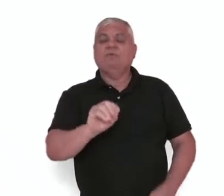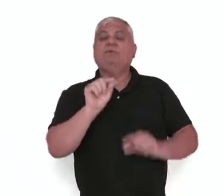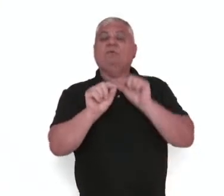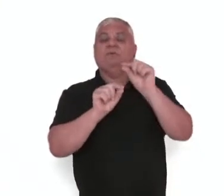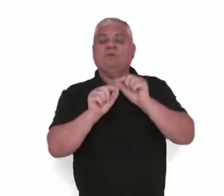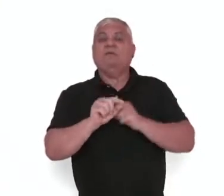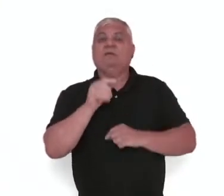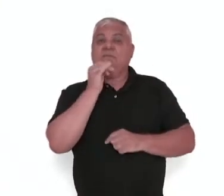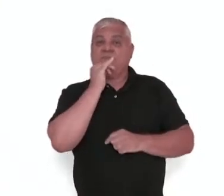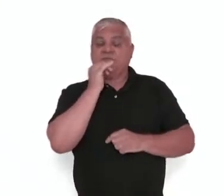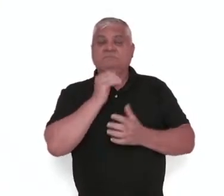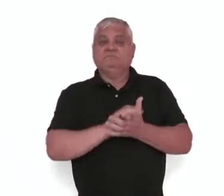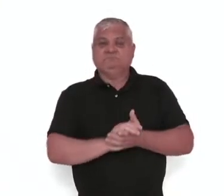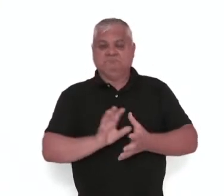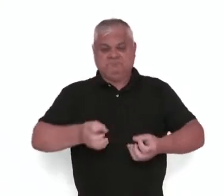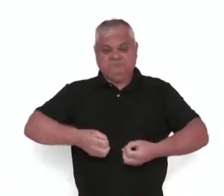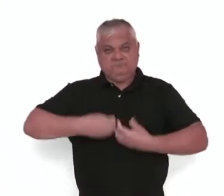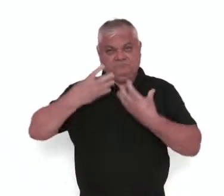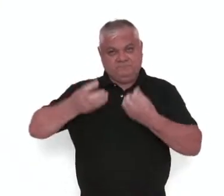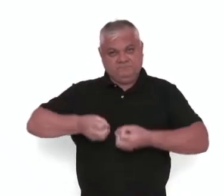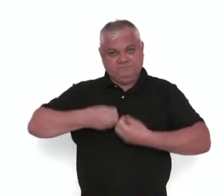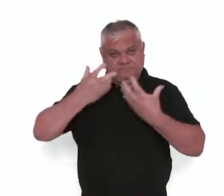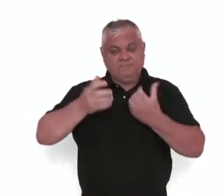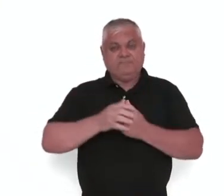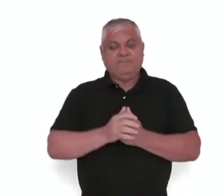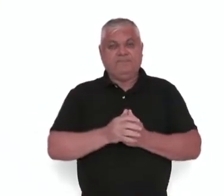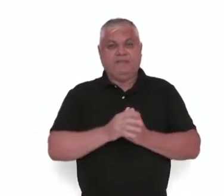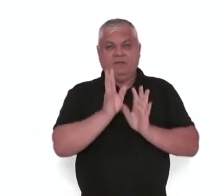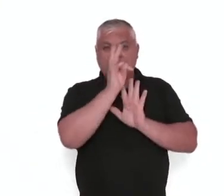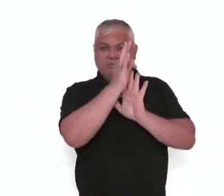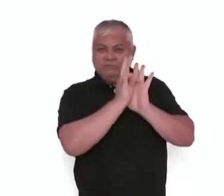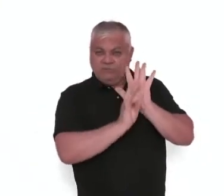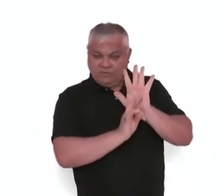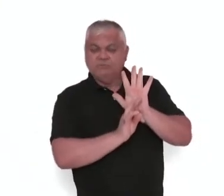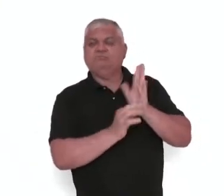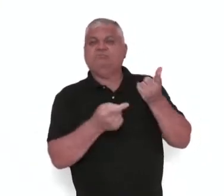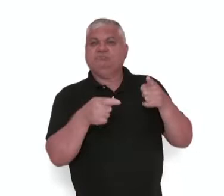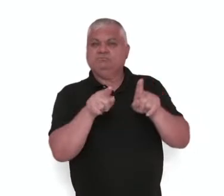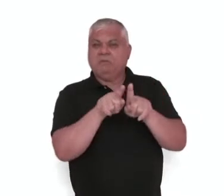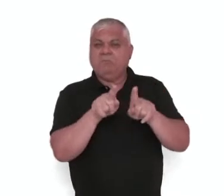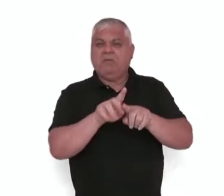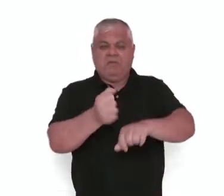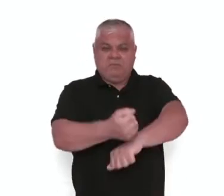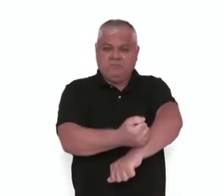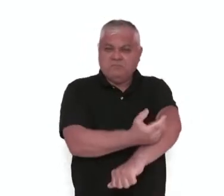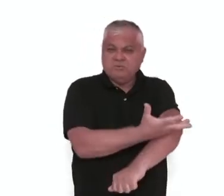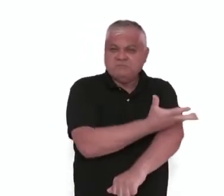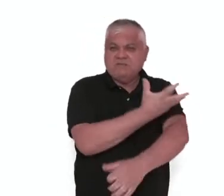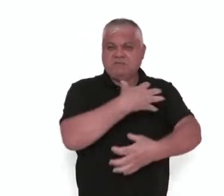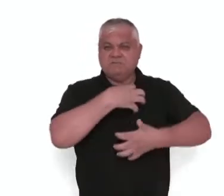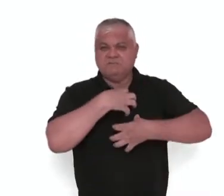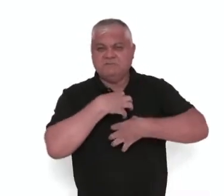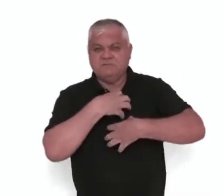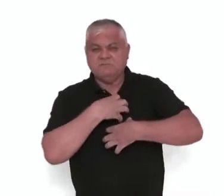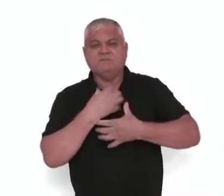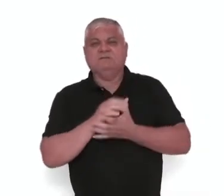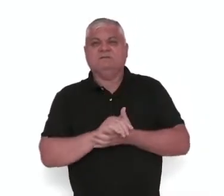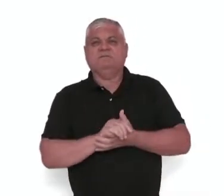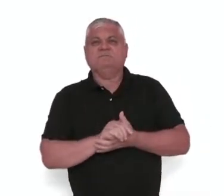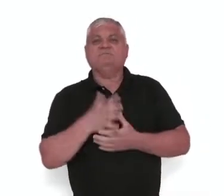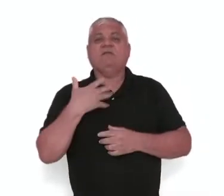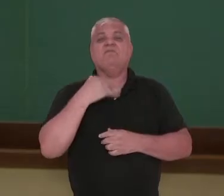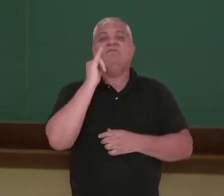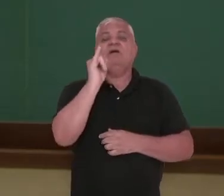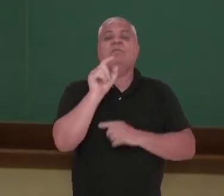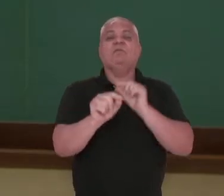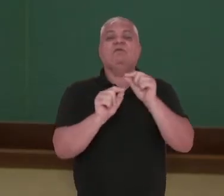manifestação de um eu lírico que expressa no texto seu mundo interior, suas emoções, seus sentimentos. Dizemos assim que